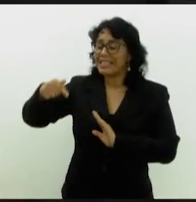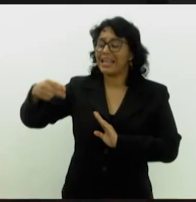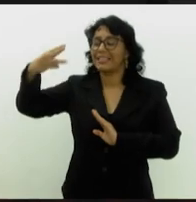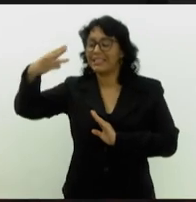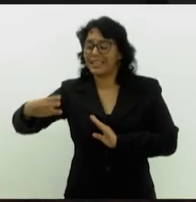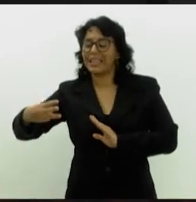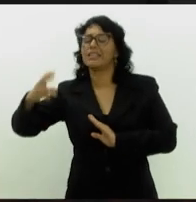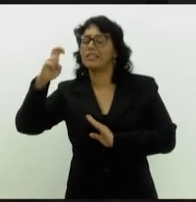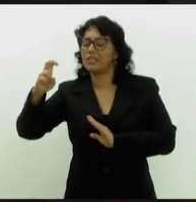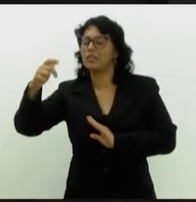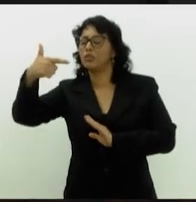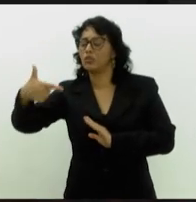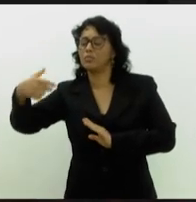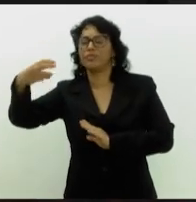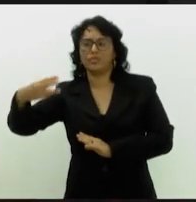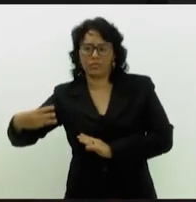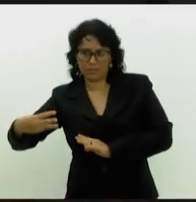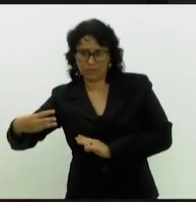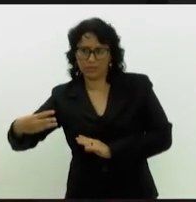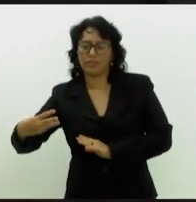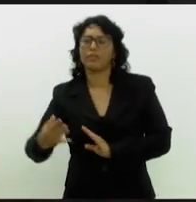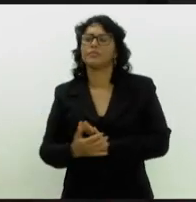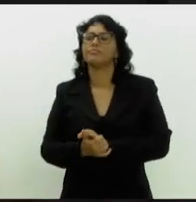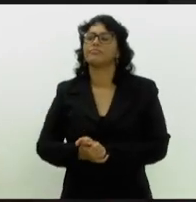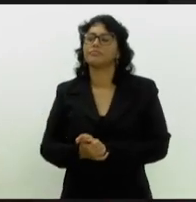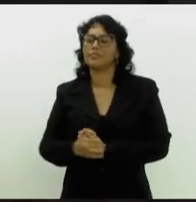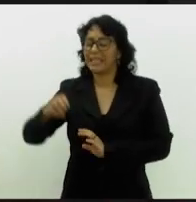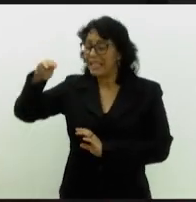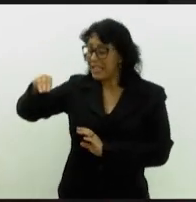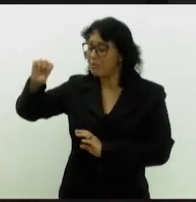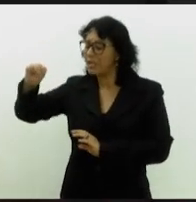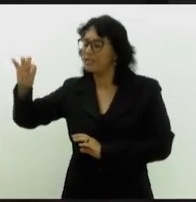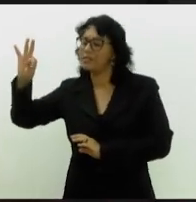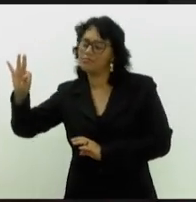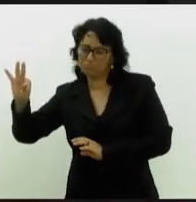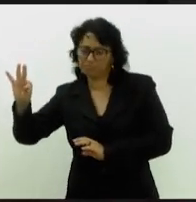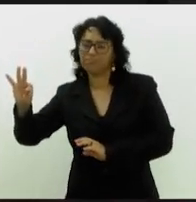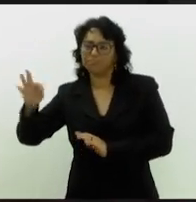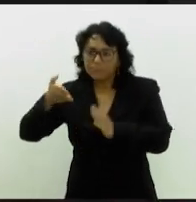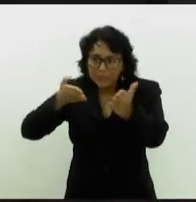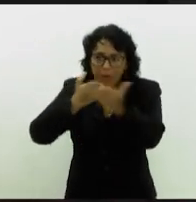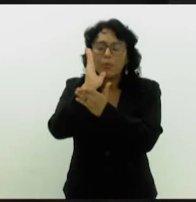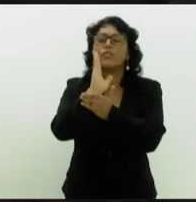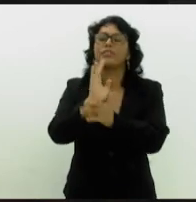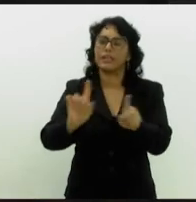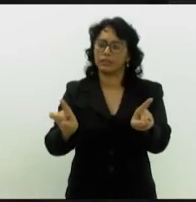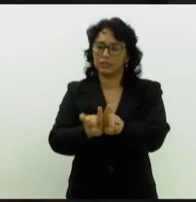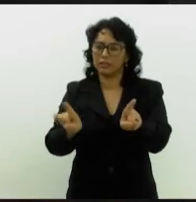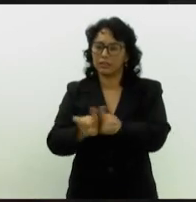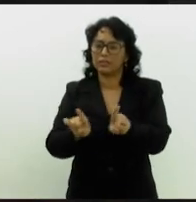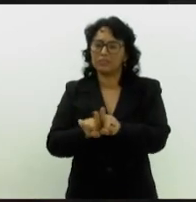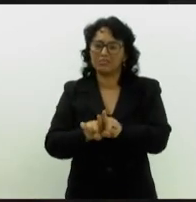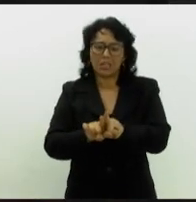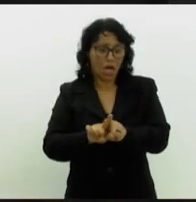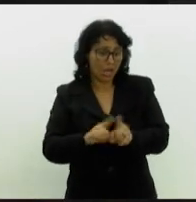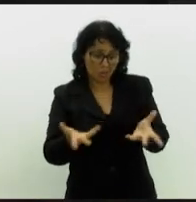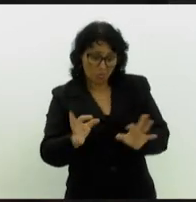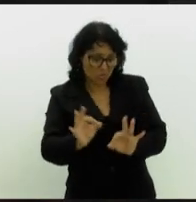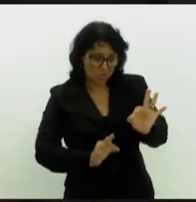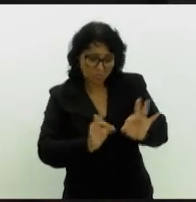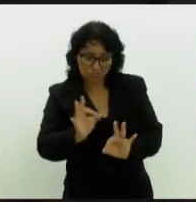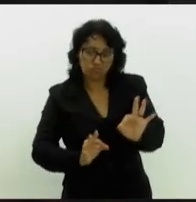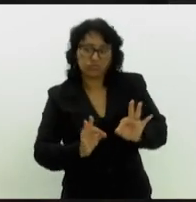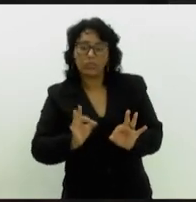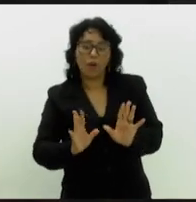23 da deputada Marina MST senores que a Como estão aprovado nada mais a tratar naordem do dia passa